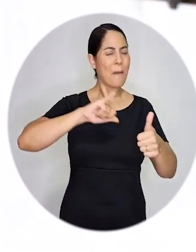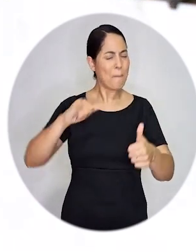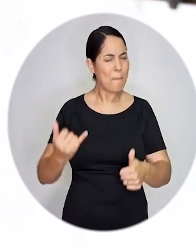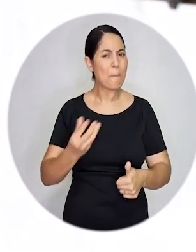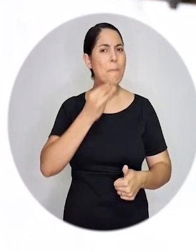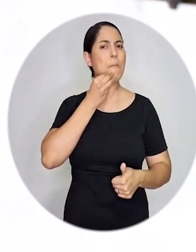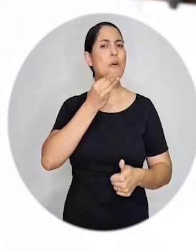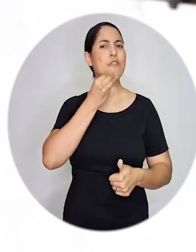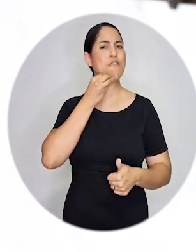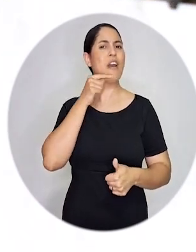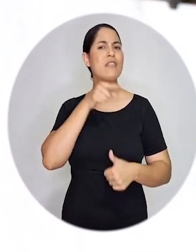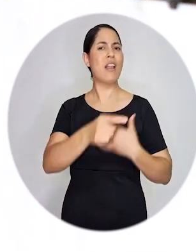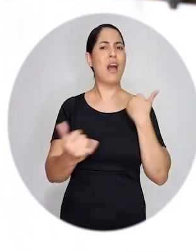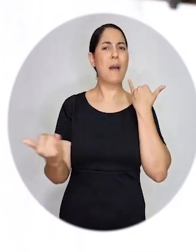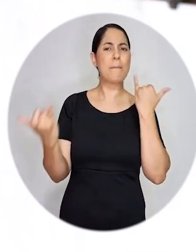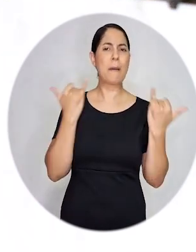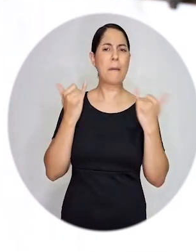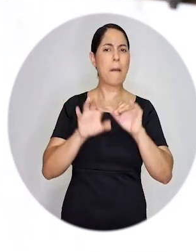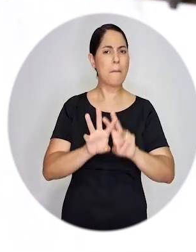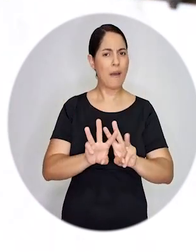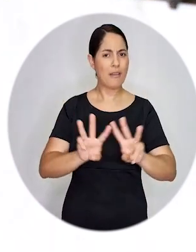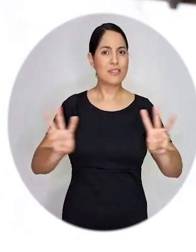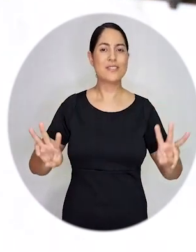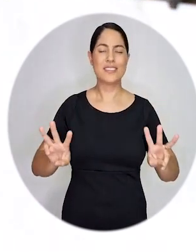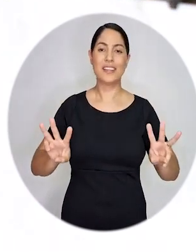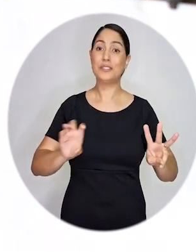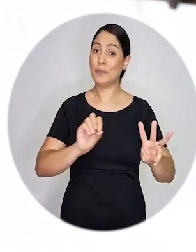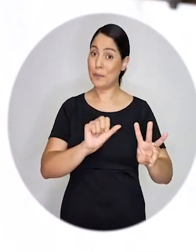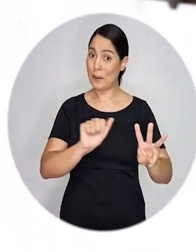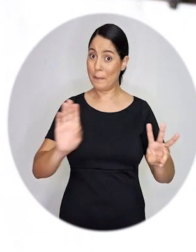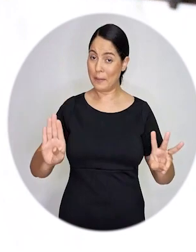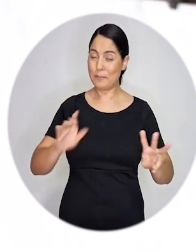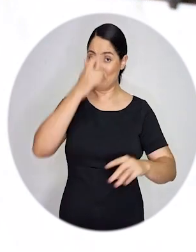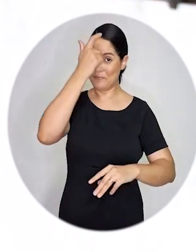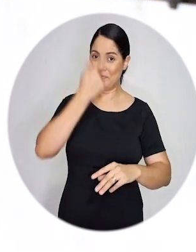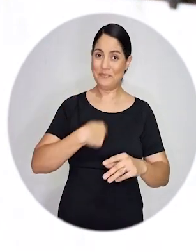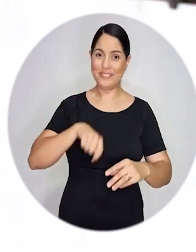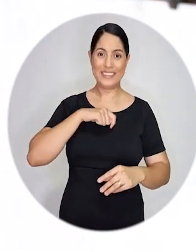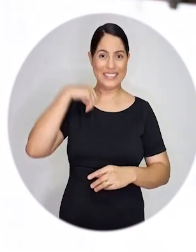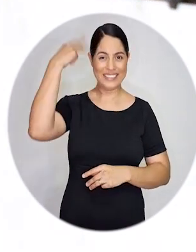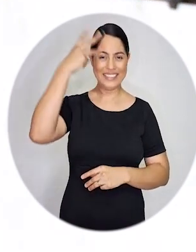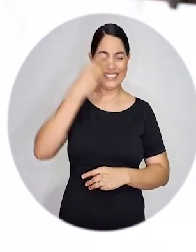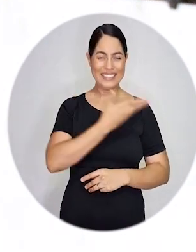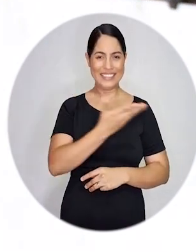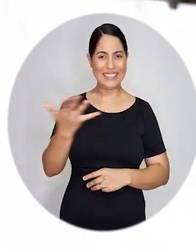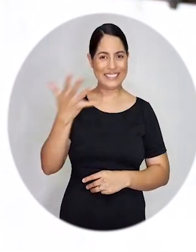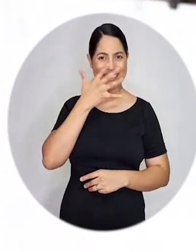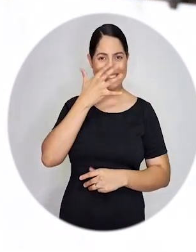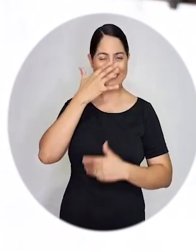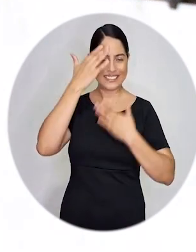nossas redes sociais e conferir as principais notícias no site da OAB Nacional. Eu sou